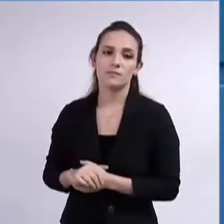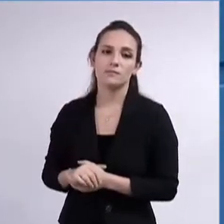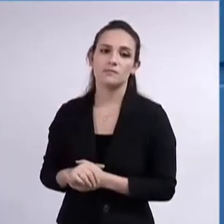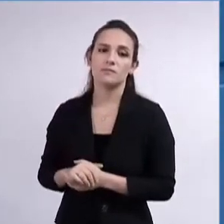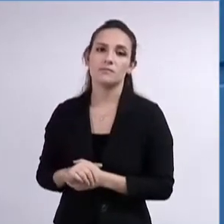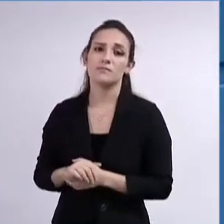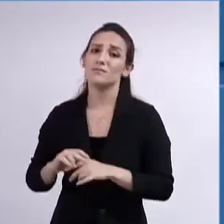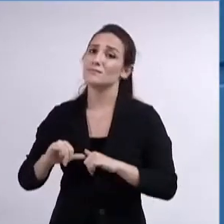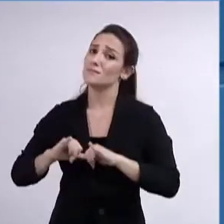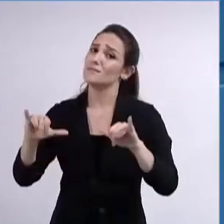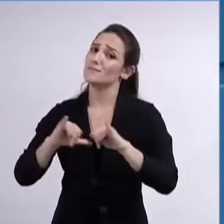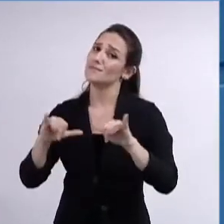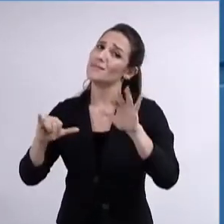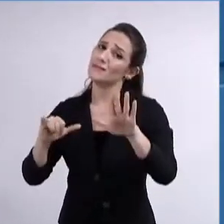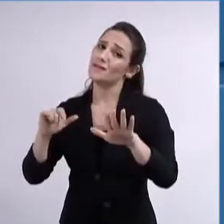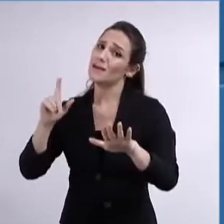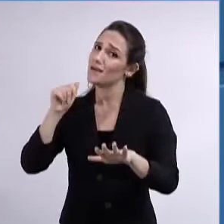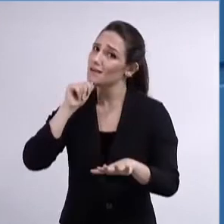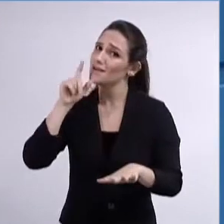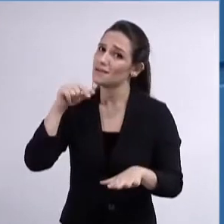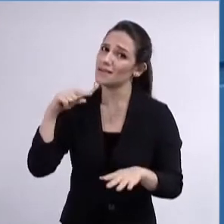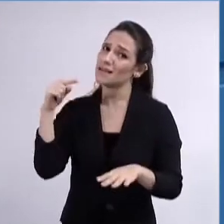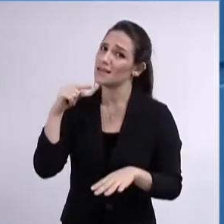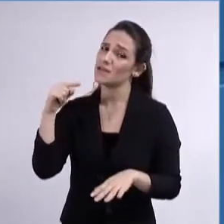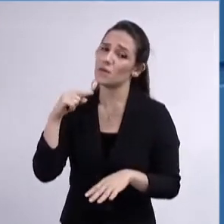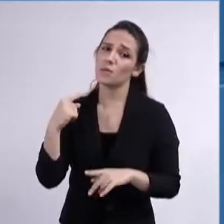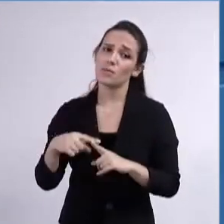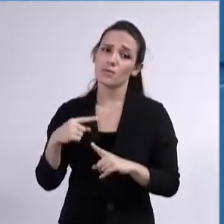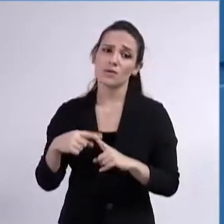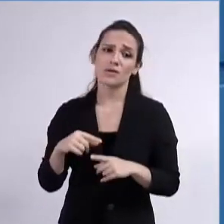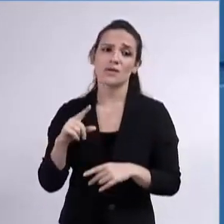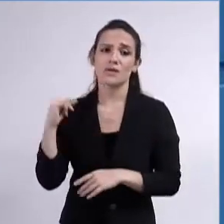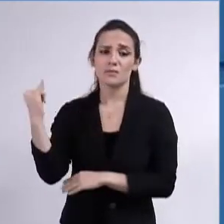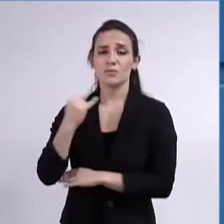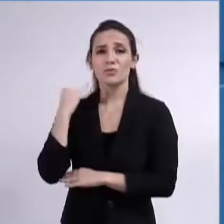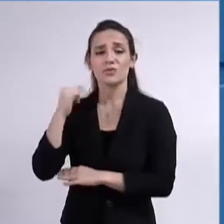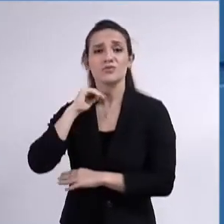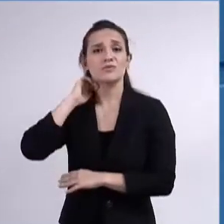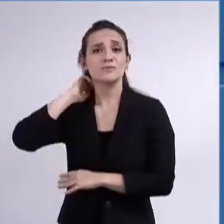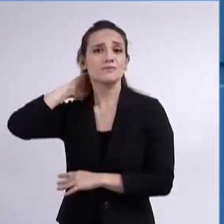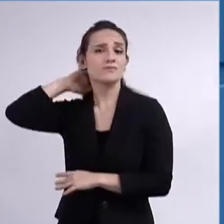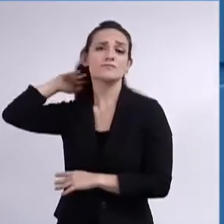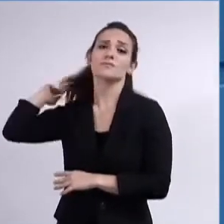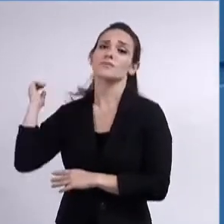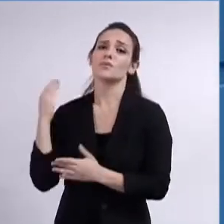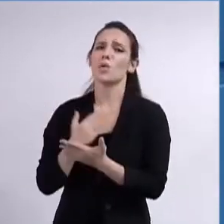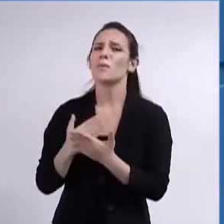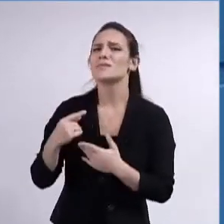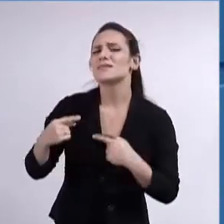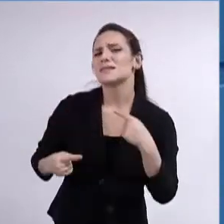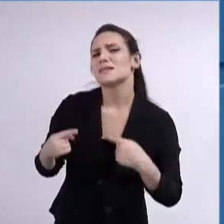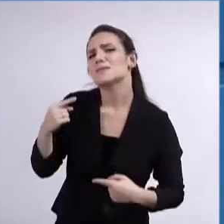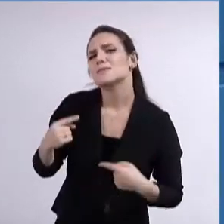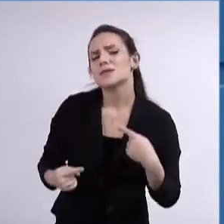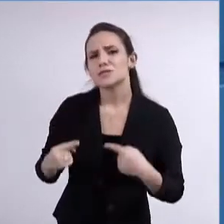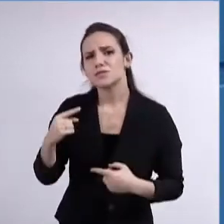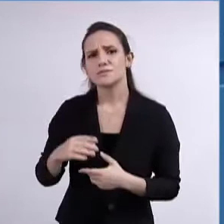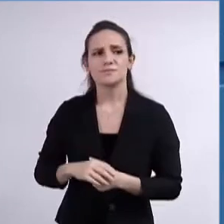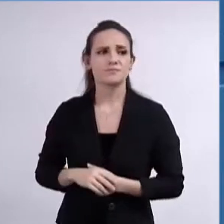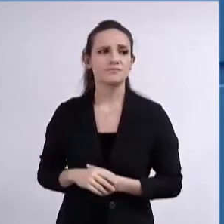uma matéria dessa, mesmo sendo uma coisa muito negativa. É importante a gente começar um debate. Existe